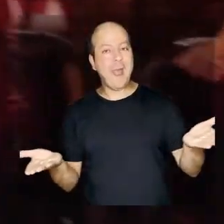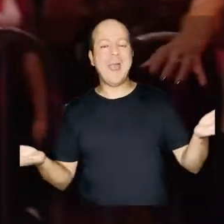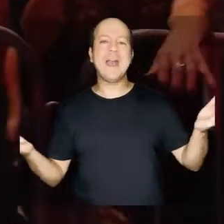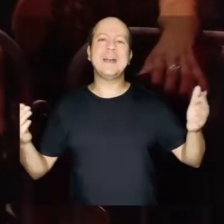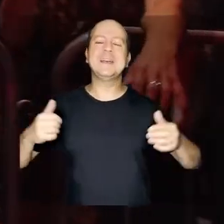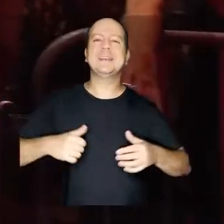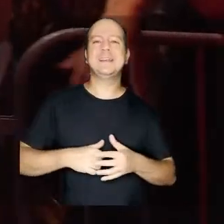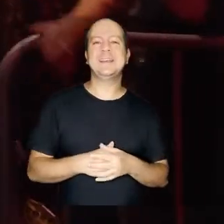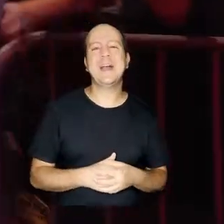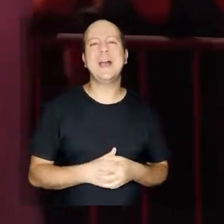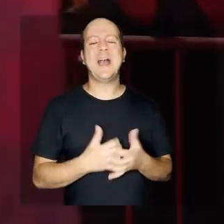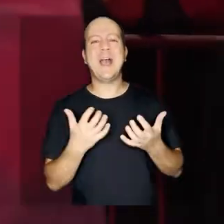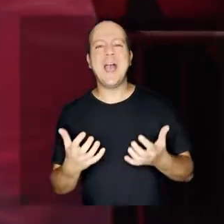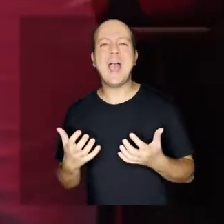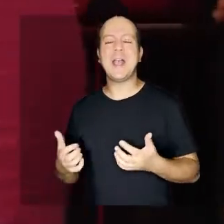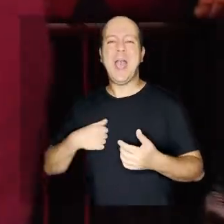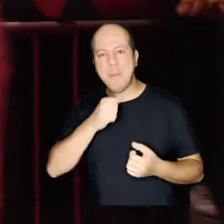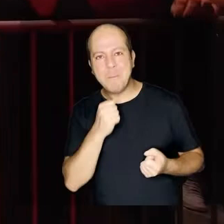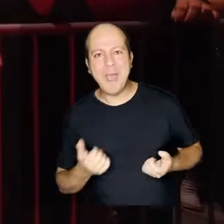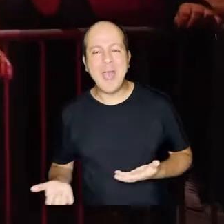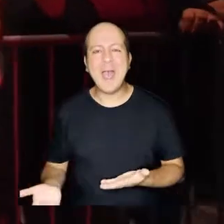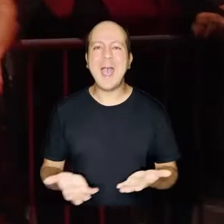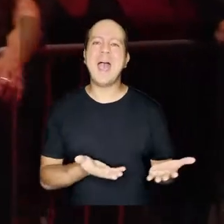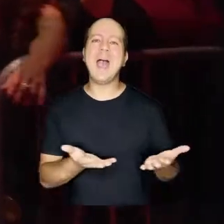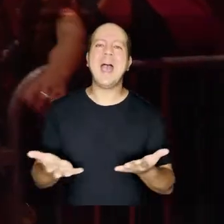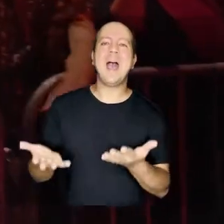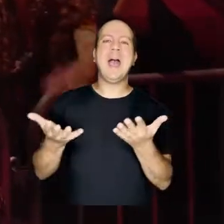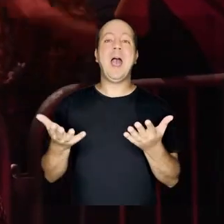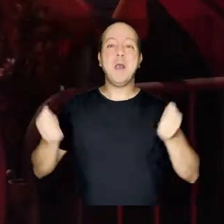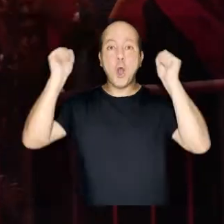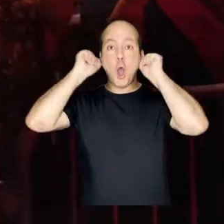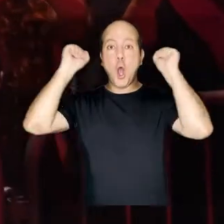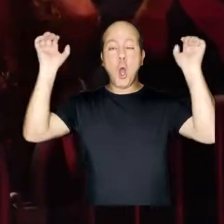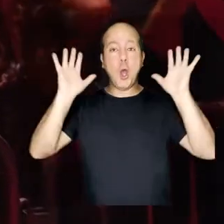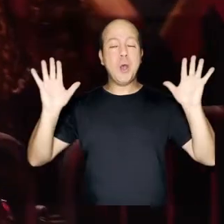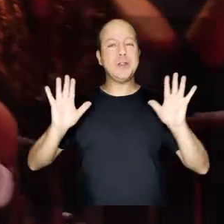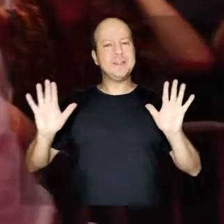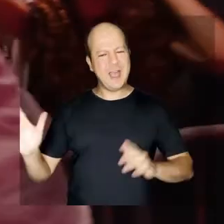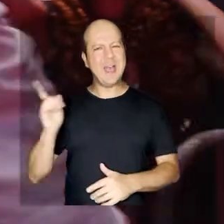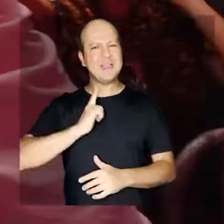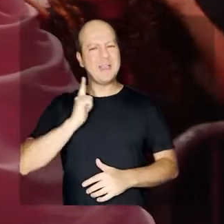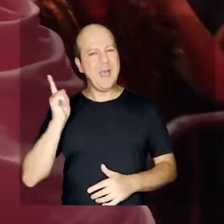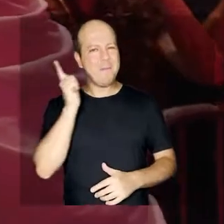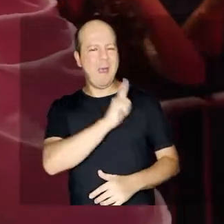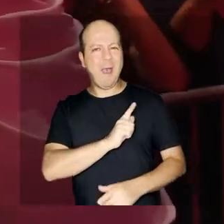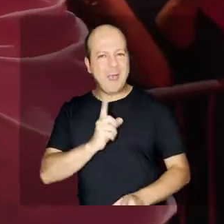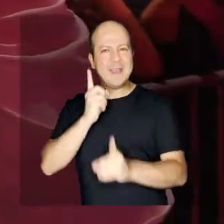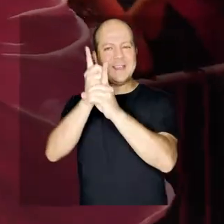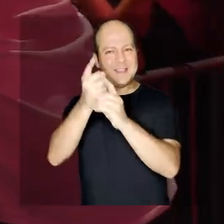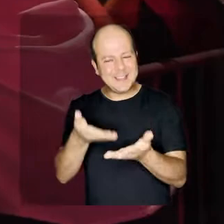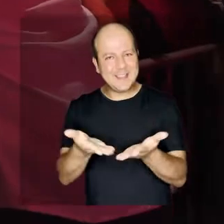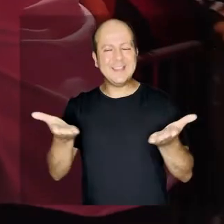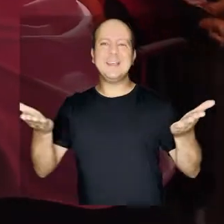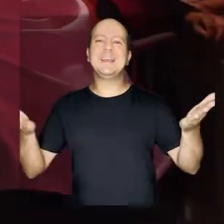voto sobe na grade de proteção nos separa do público ele é das pretas Janaína foto